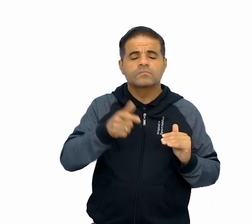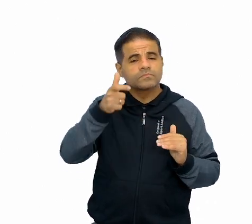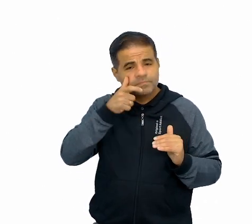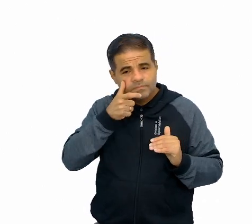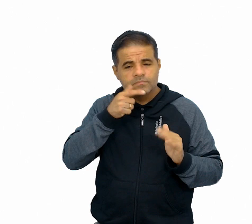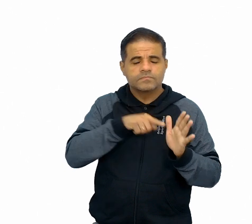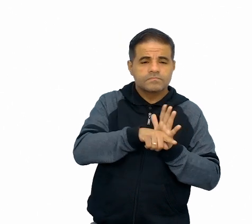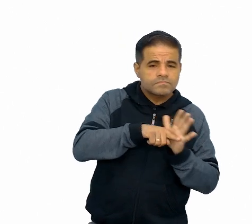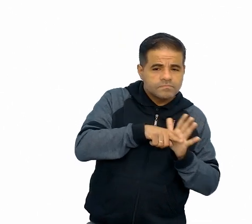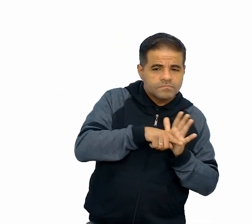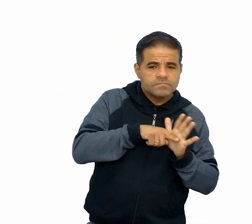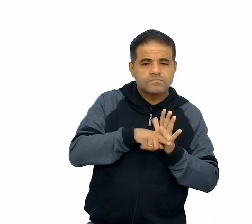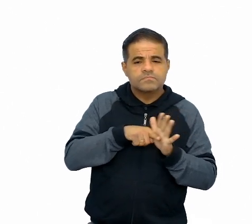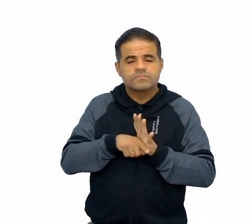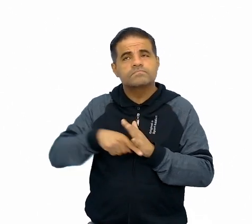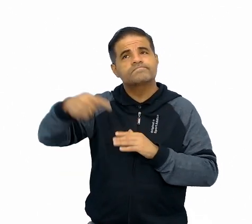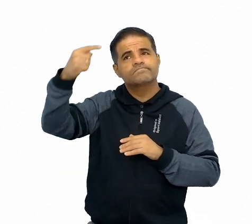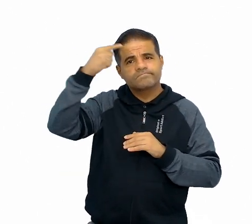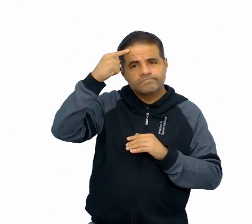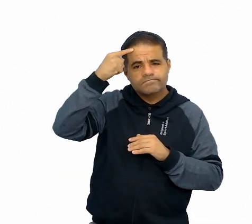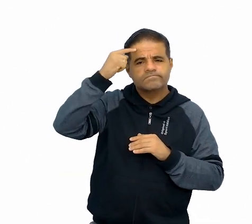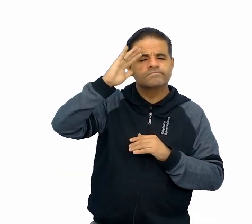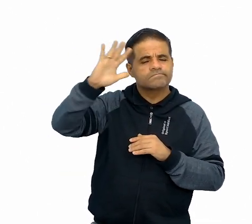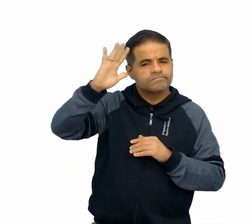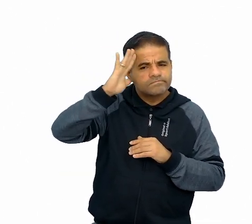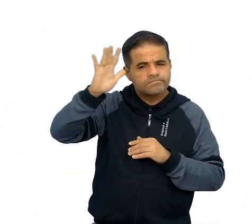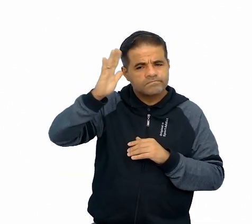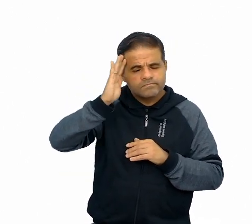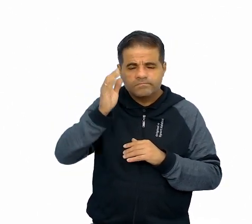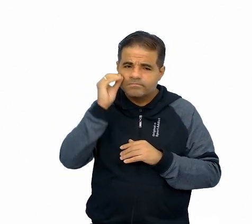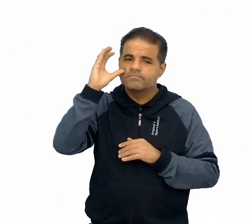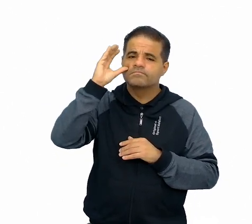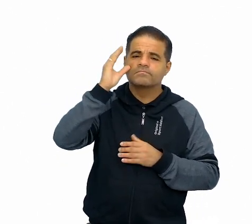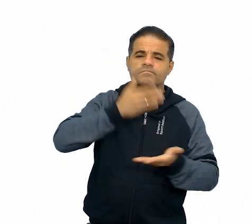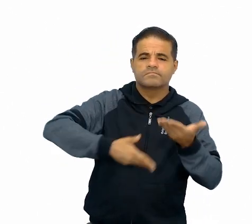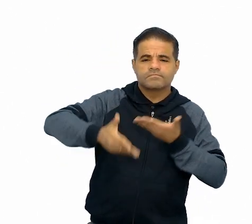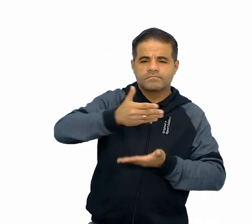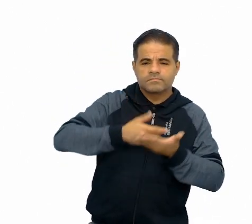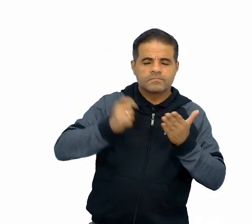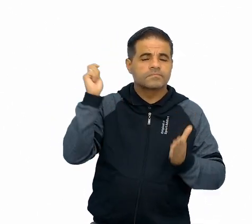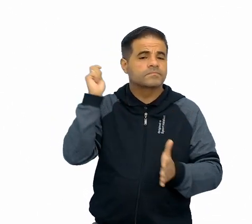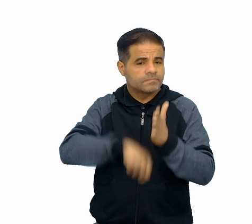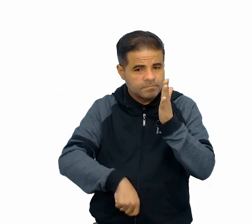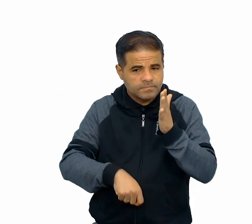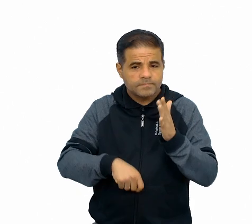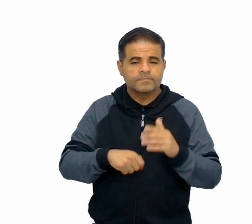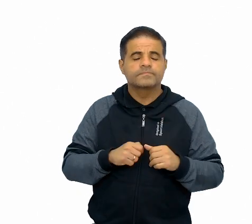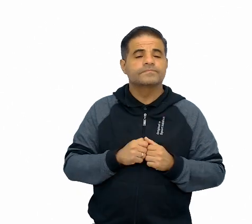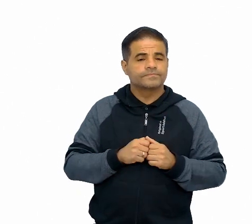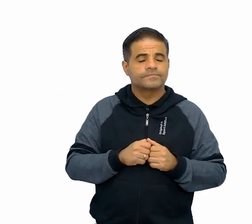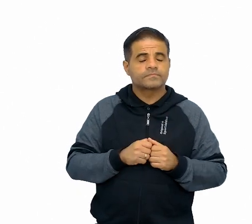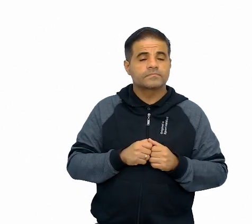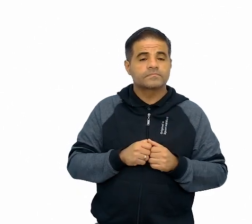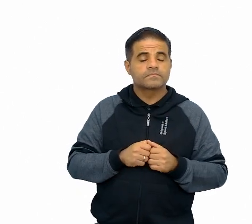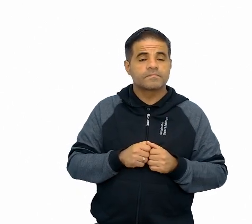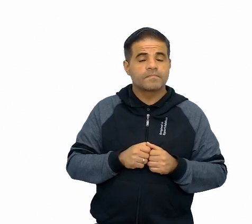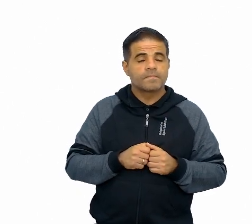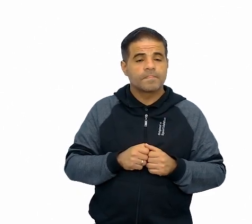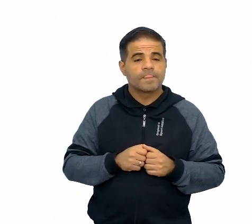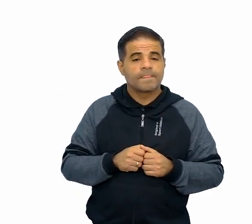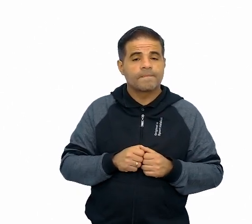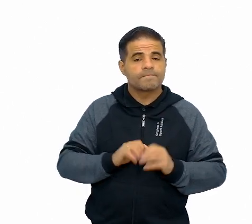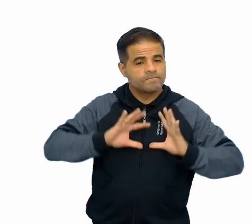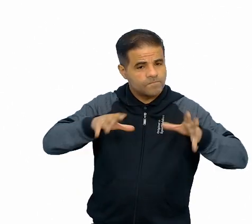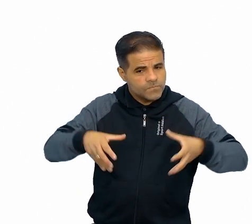dos estudantes, pensando aí nos conhecimentos que serão produzidos e registrados, né? Também prevê momentos em duplas